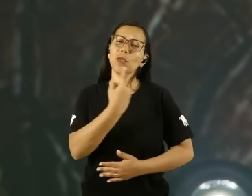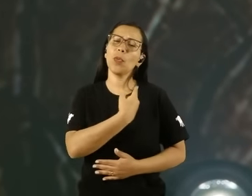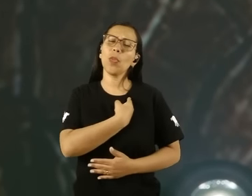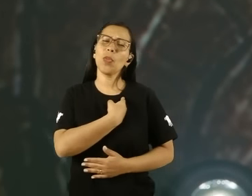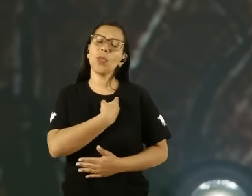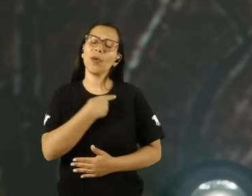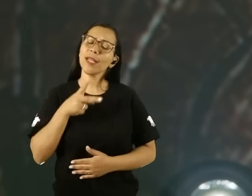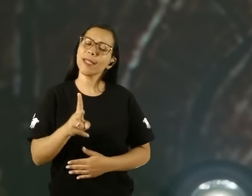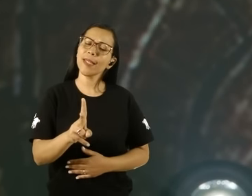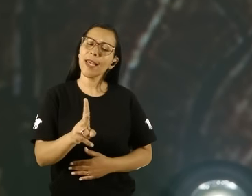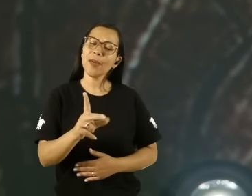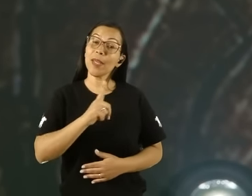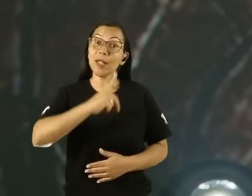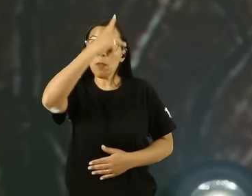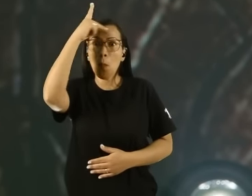lugar de apoio.